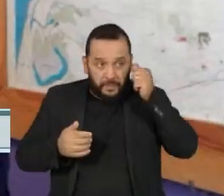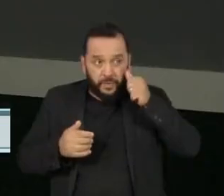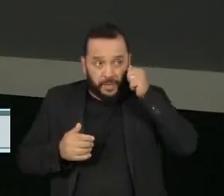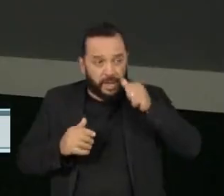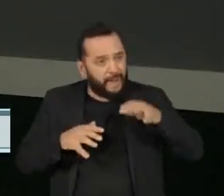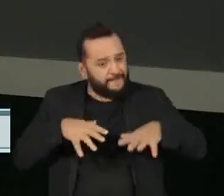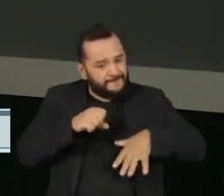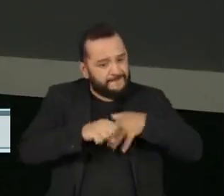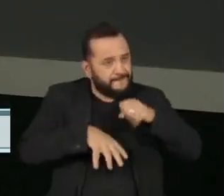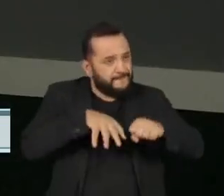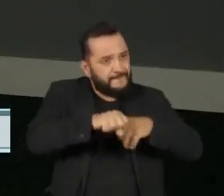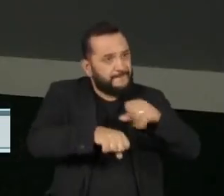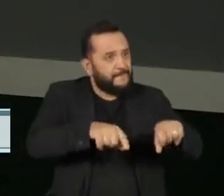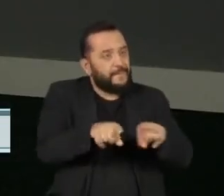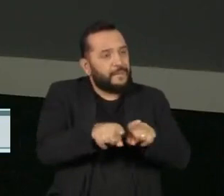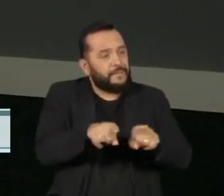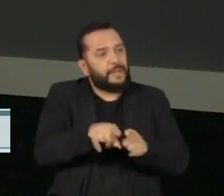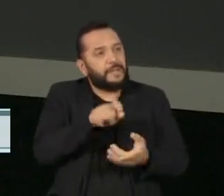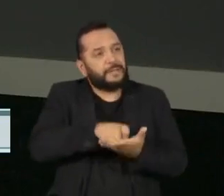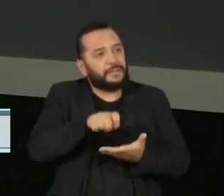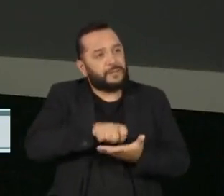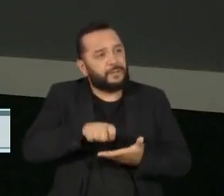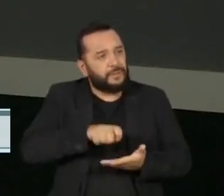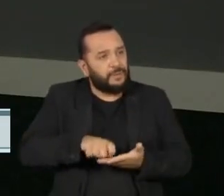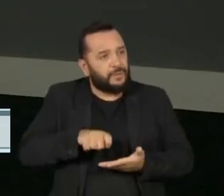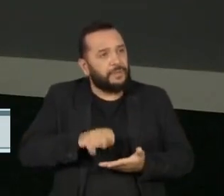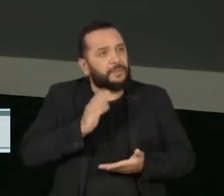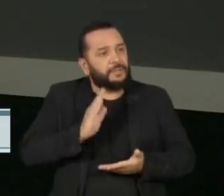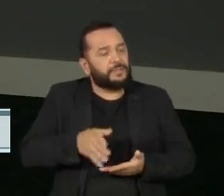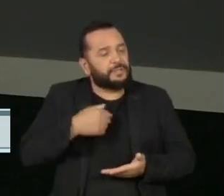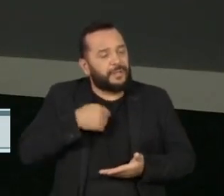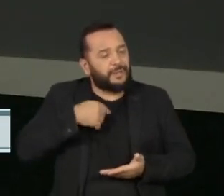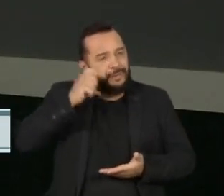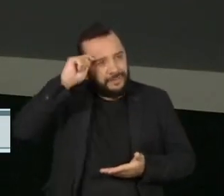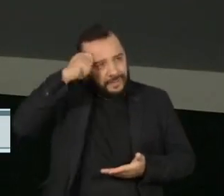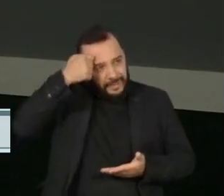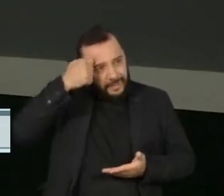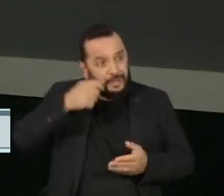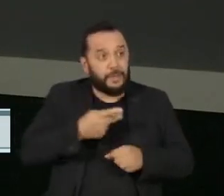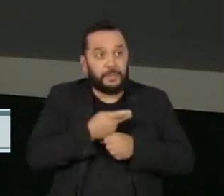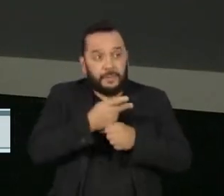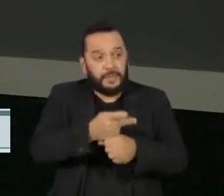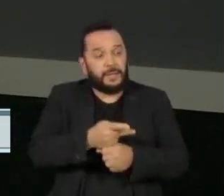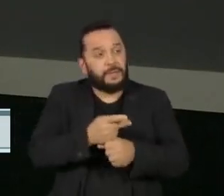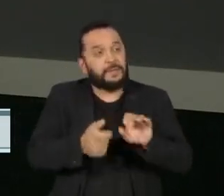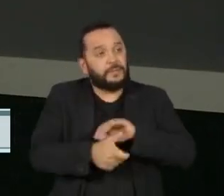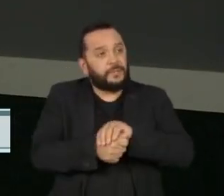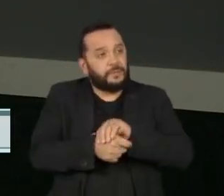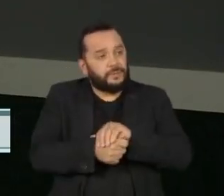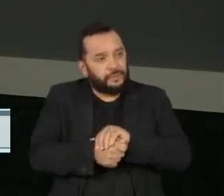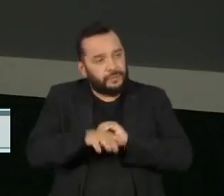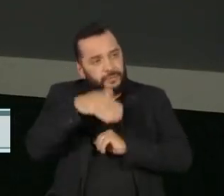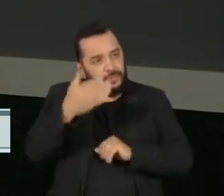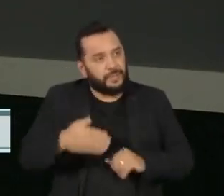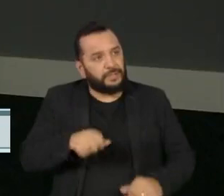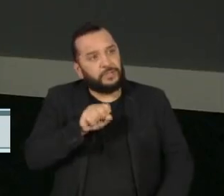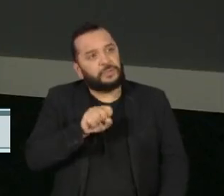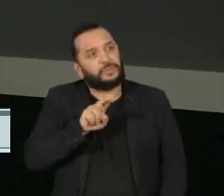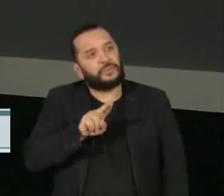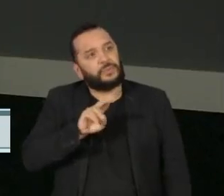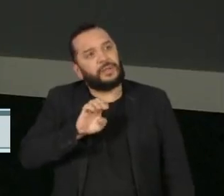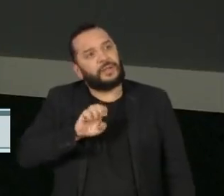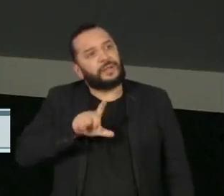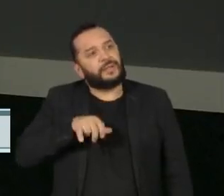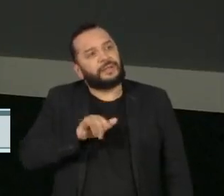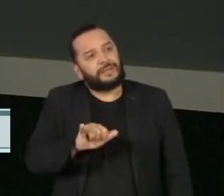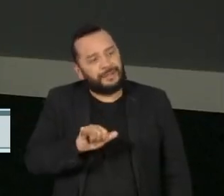escritoras negras, né? O prêmio foi em homenagem a Sueli Carneiro. E a gente vive um momento especial, um momento diferenciado.